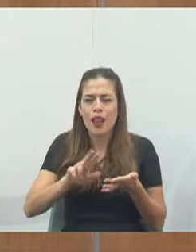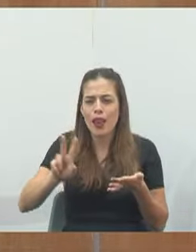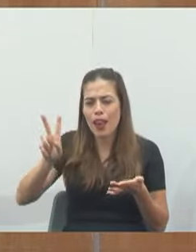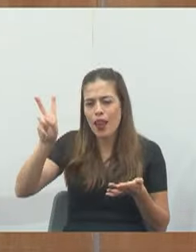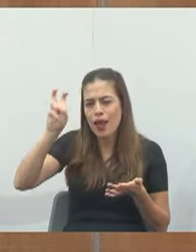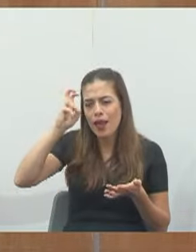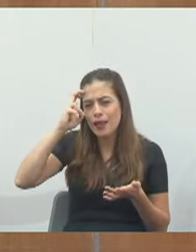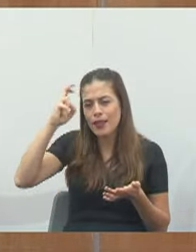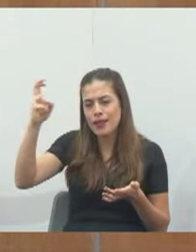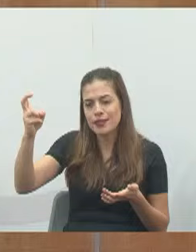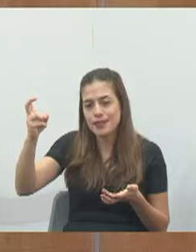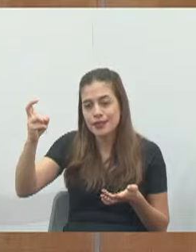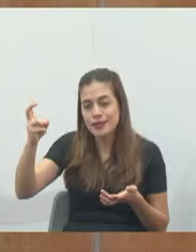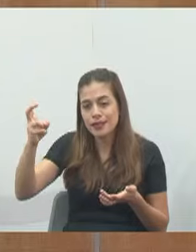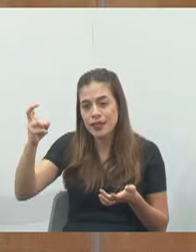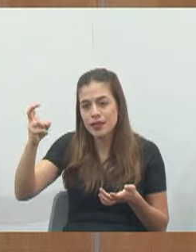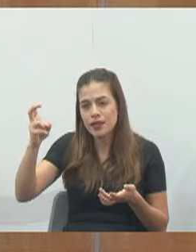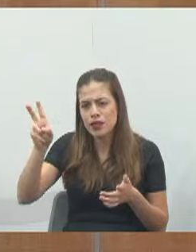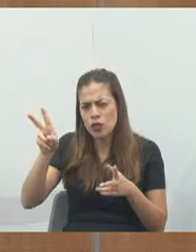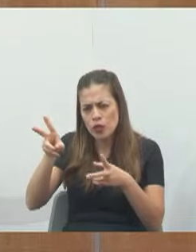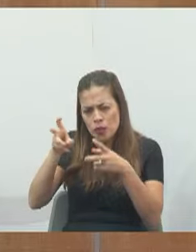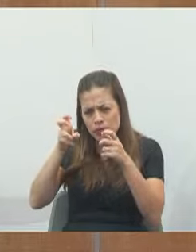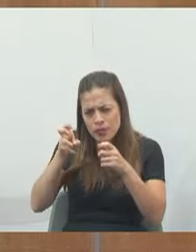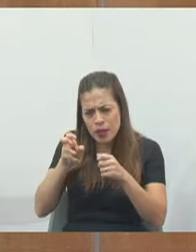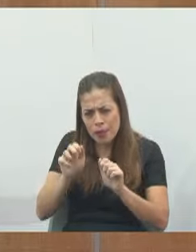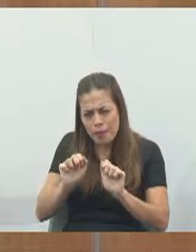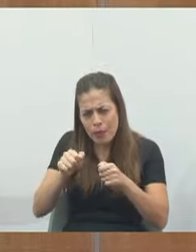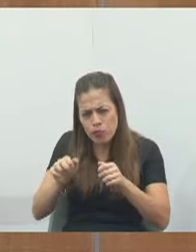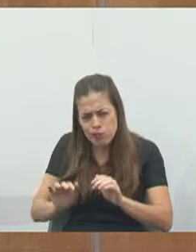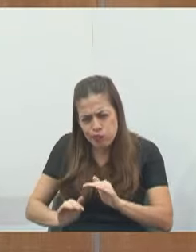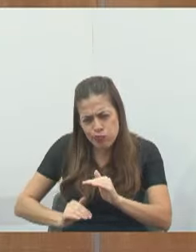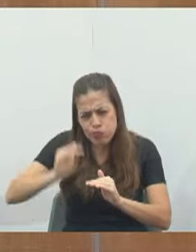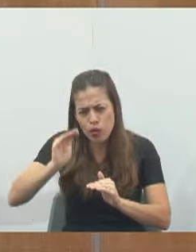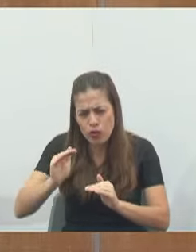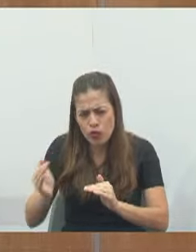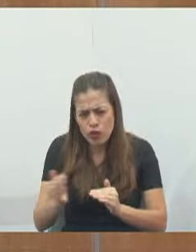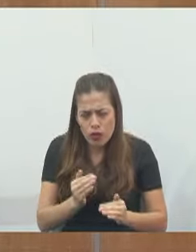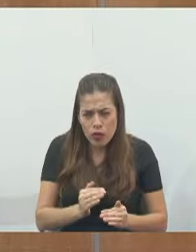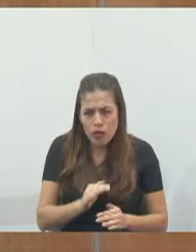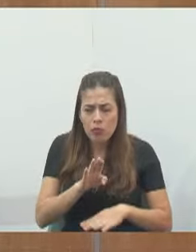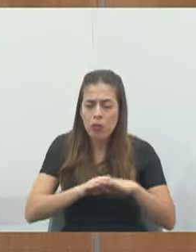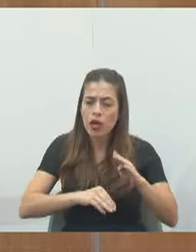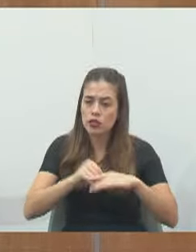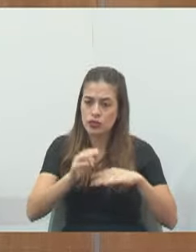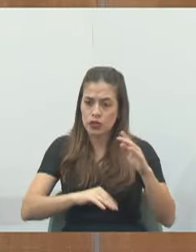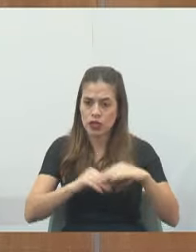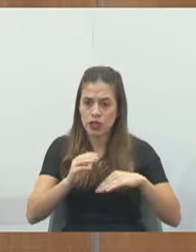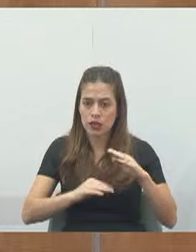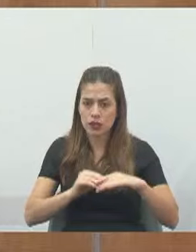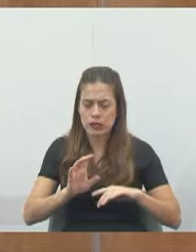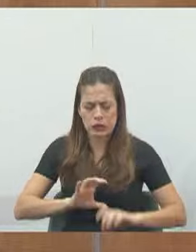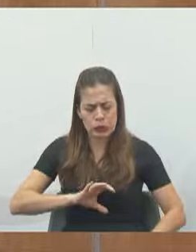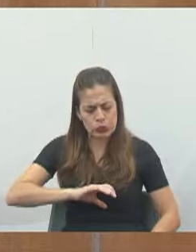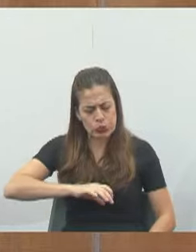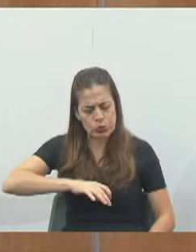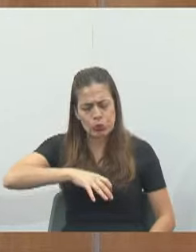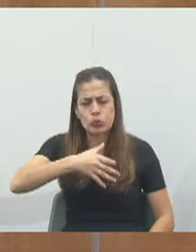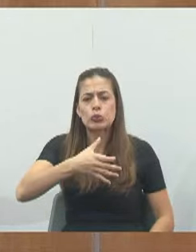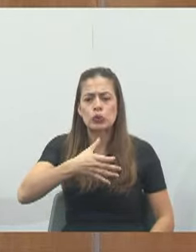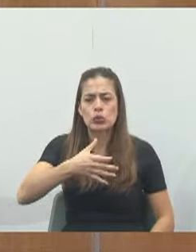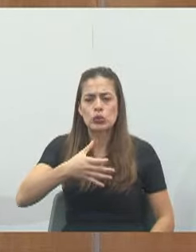inteligências, eu consegui identificar esse potencial e colocar em prática, né? Ter a coragem,